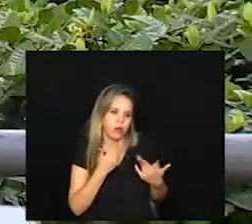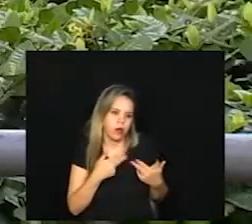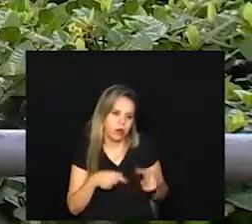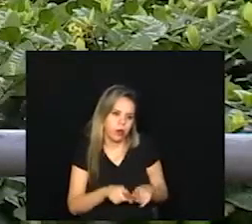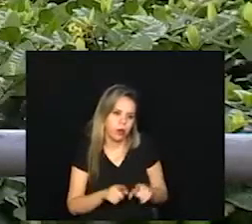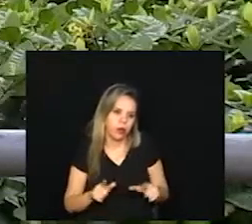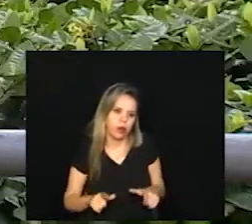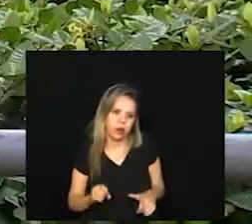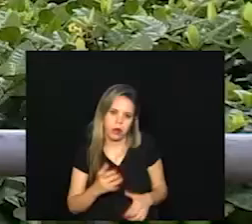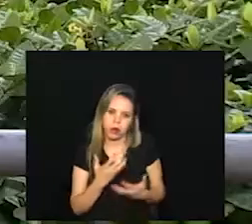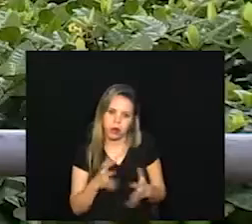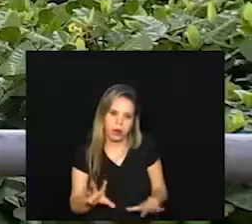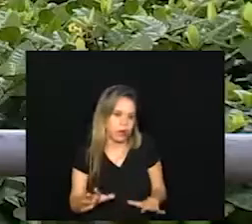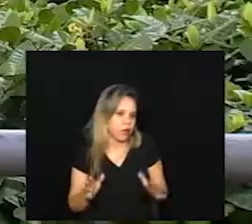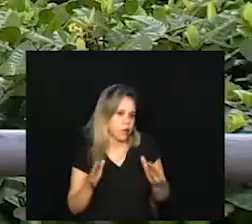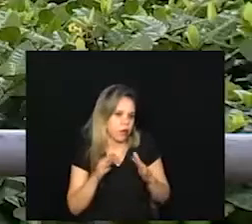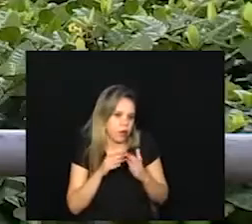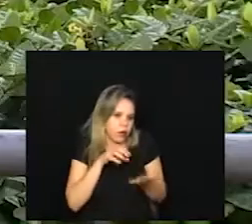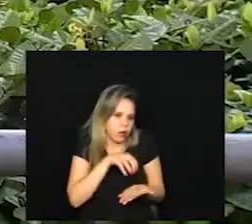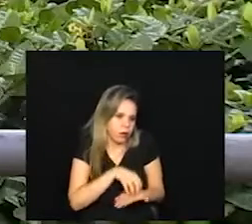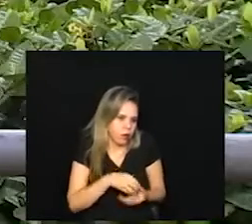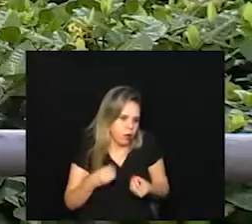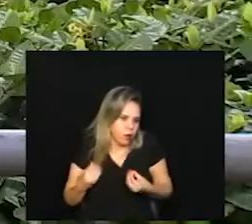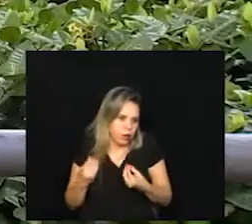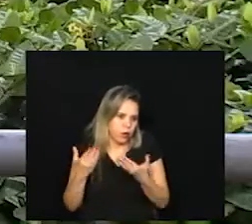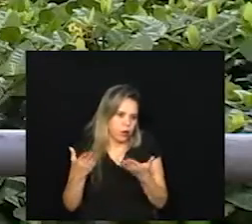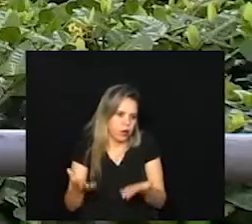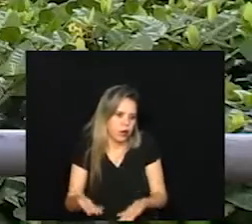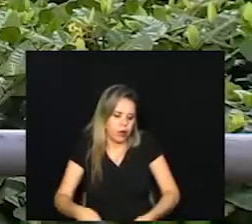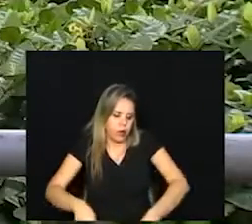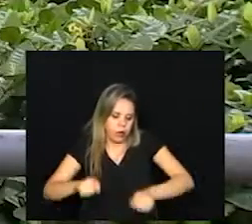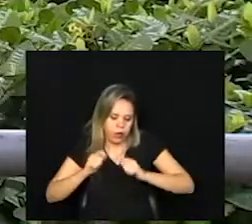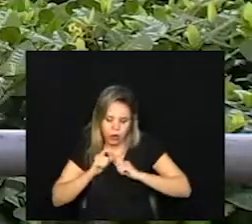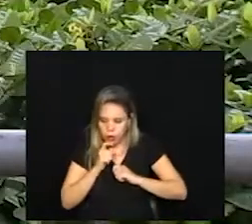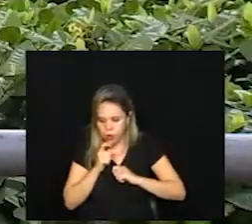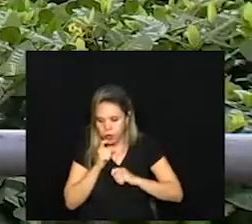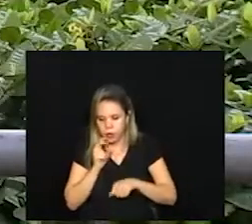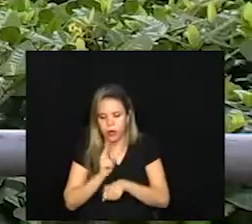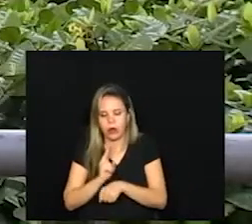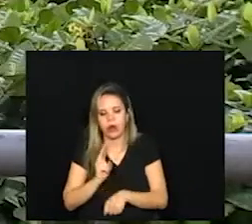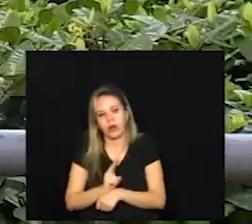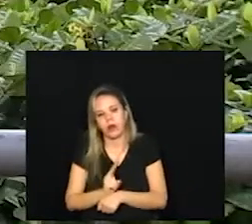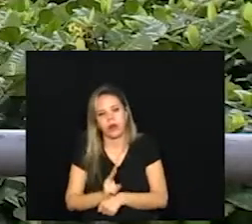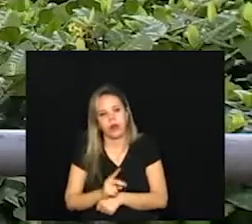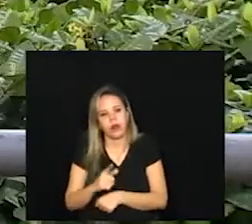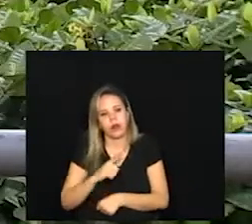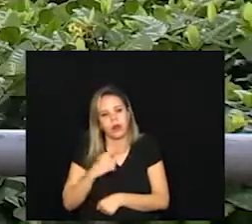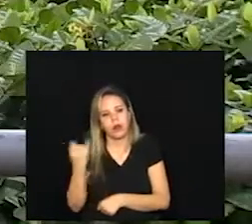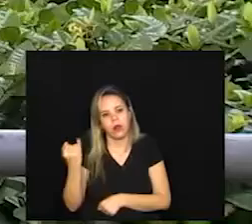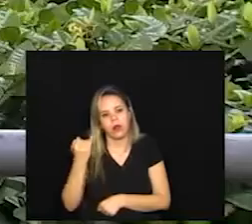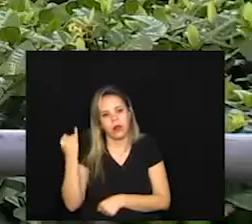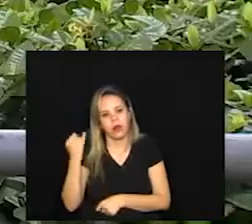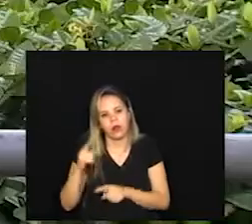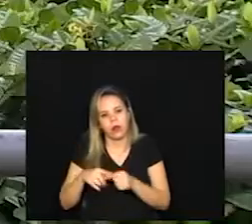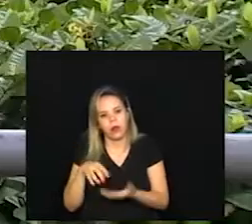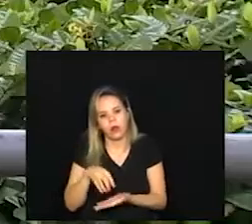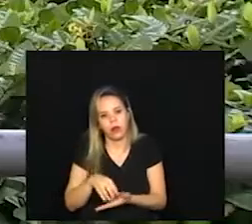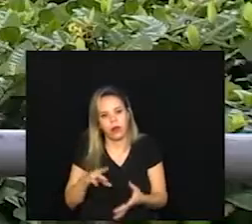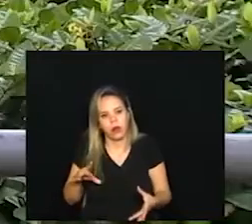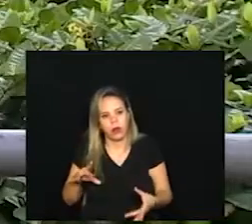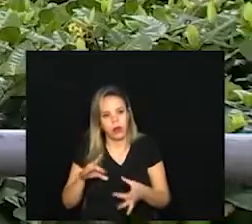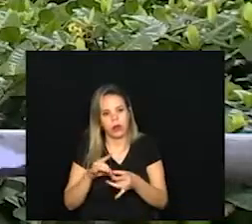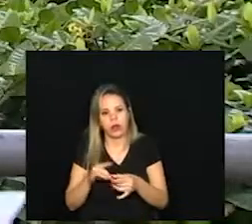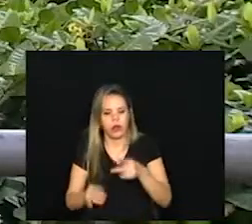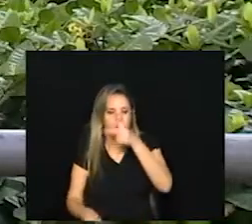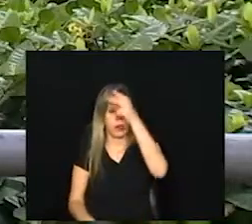E caso não queiram abrigamento, nós faremos a entrega de cobertores. Nós temos um importante equipamento aliado aqui